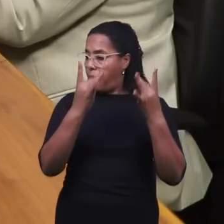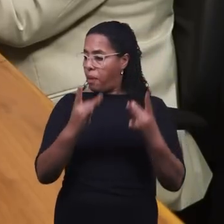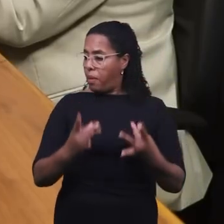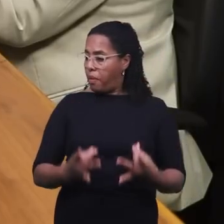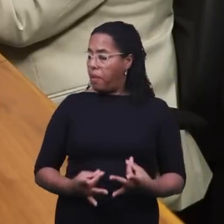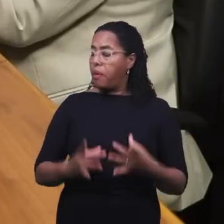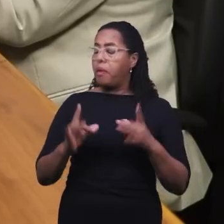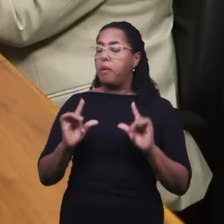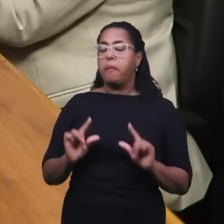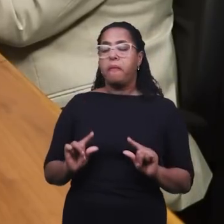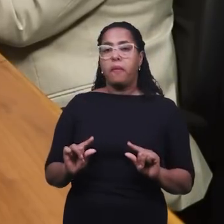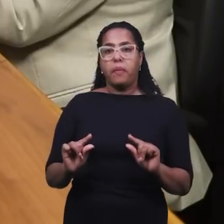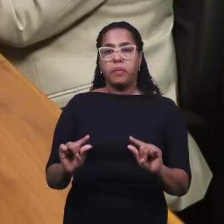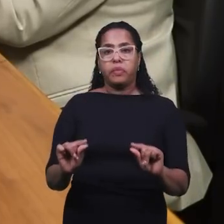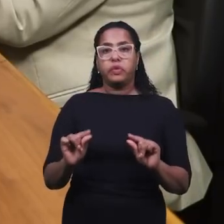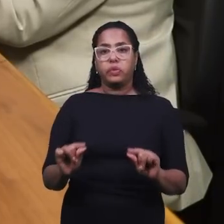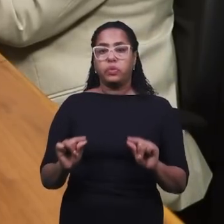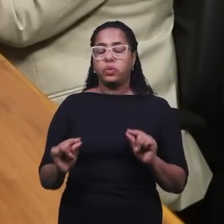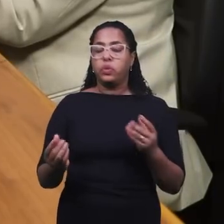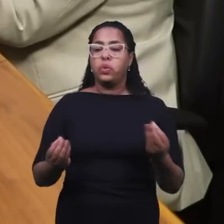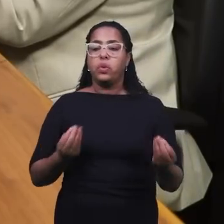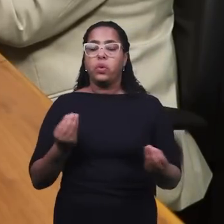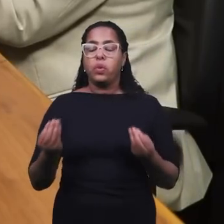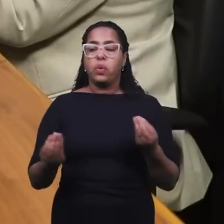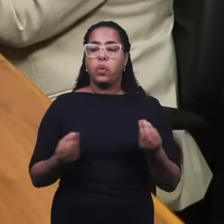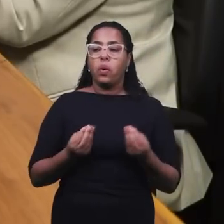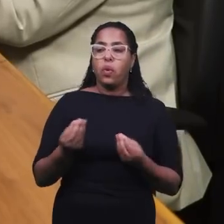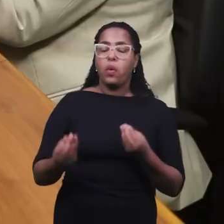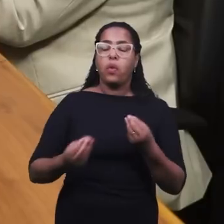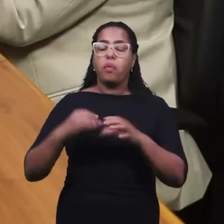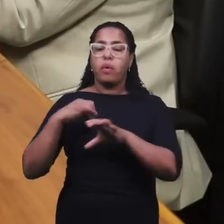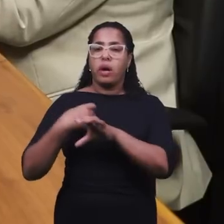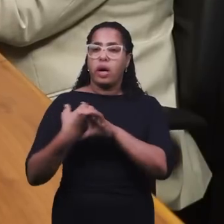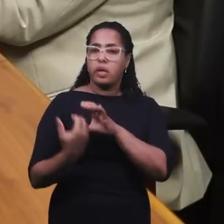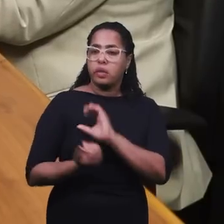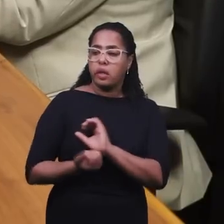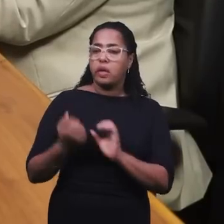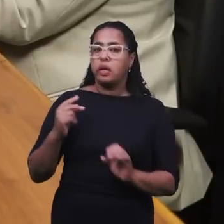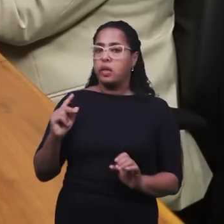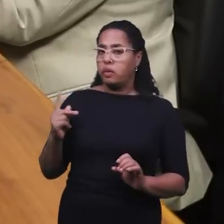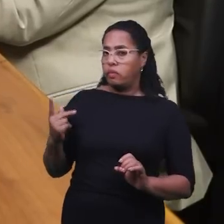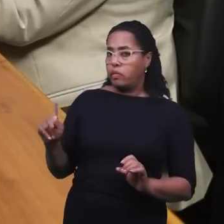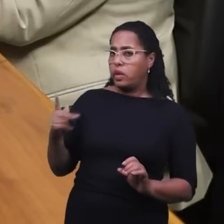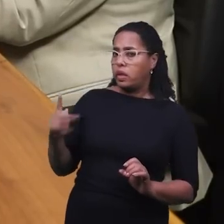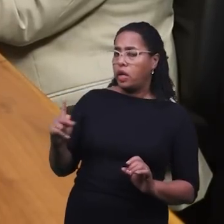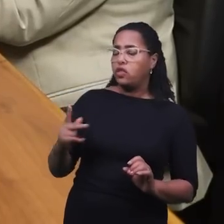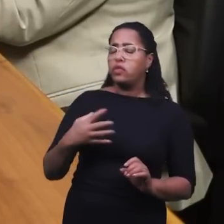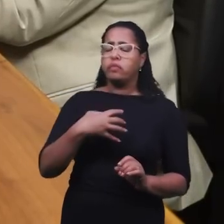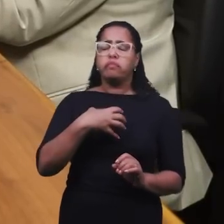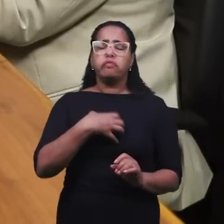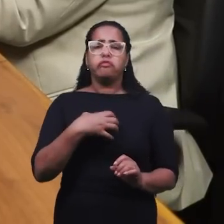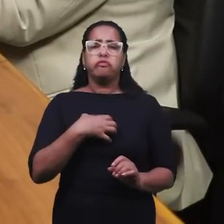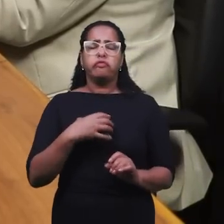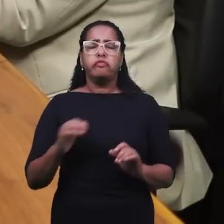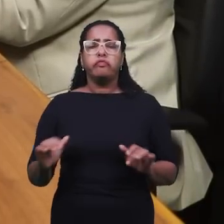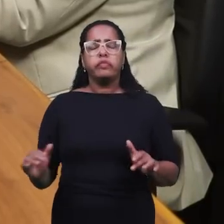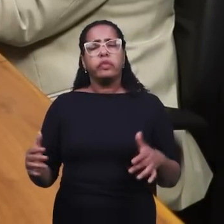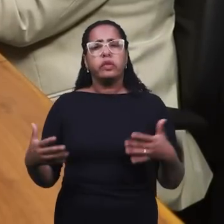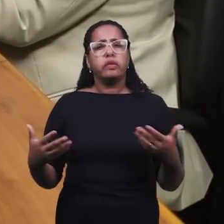levantados para ajudar o ministério. No texto que você leu, então há